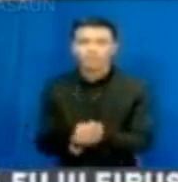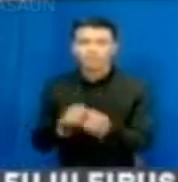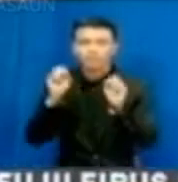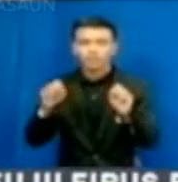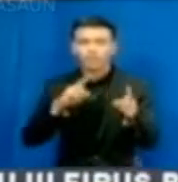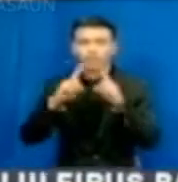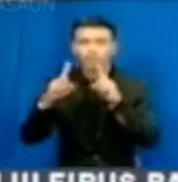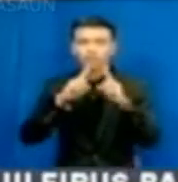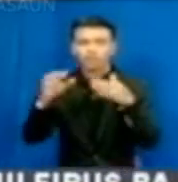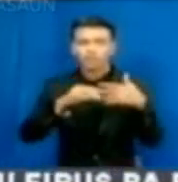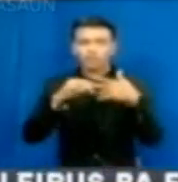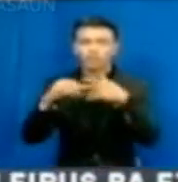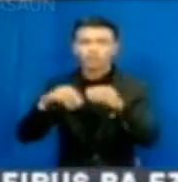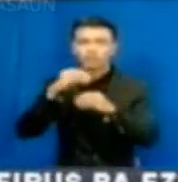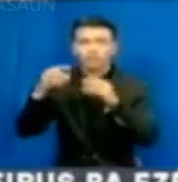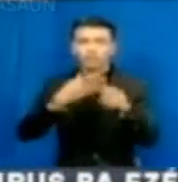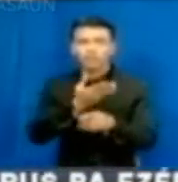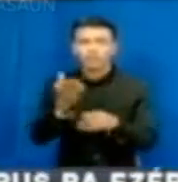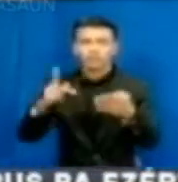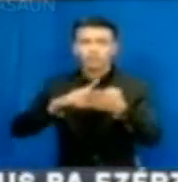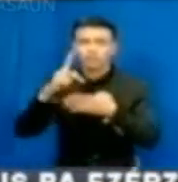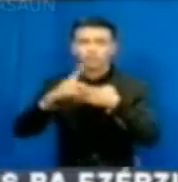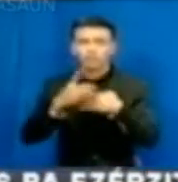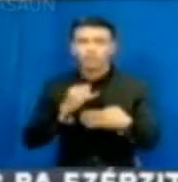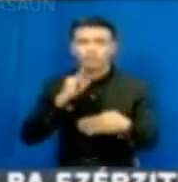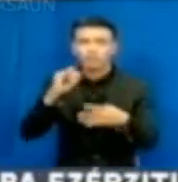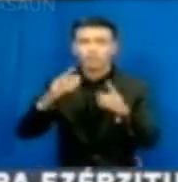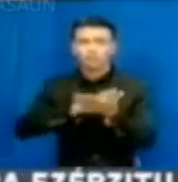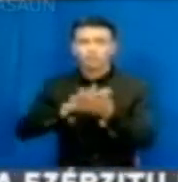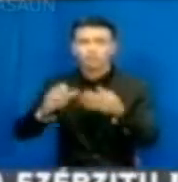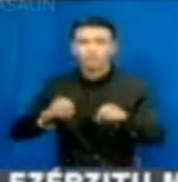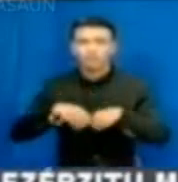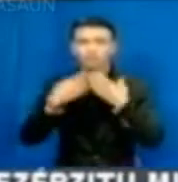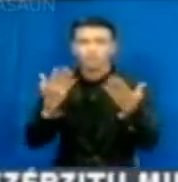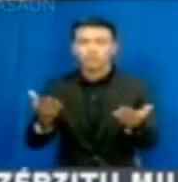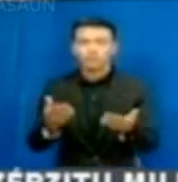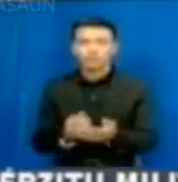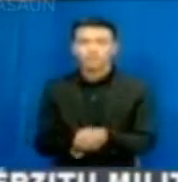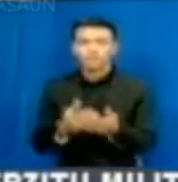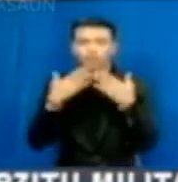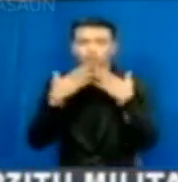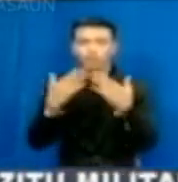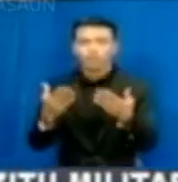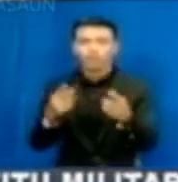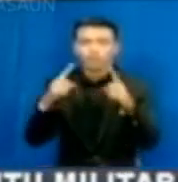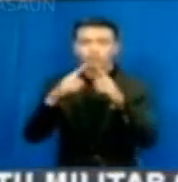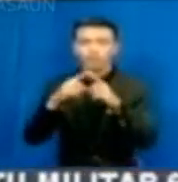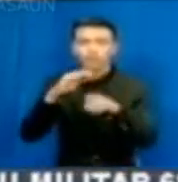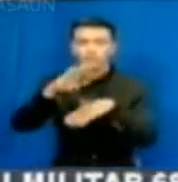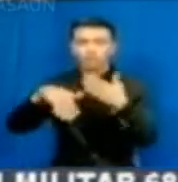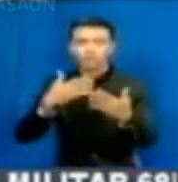senyor Begituan, nilu konabab Itaí, nena programa Cidade de Dili Mais Nébese, nena vantagem Oisa Dias, obrigado Bá telespectadores